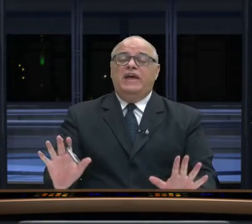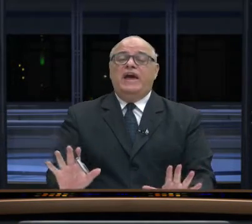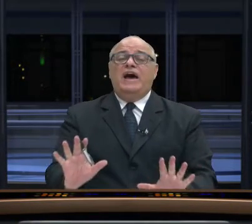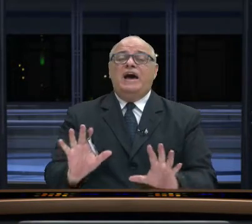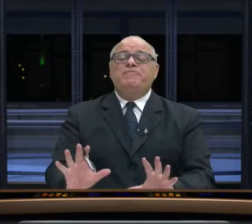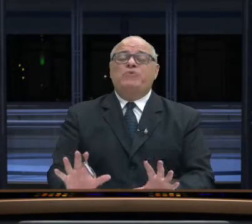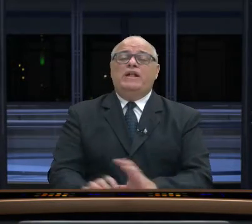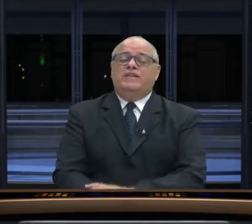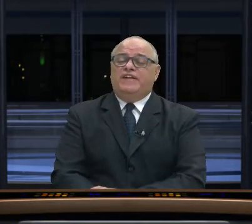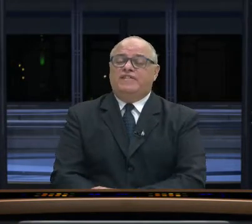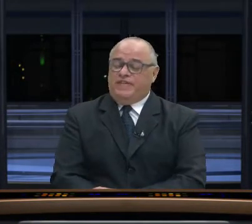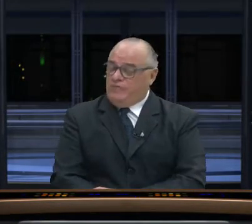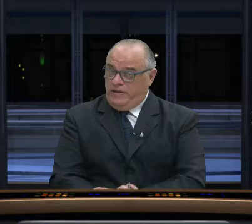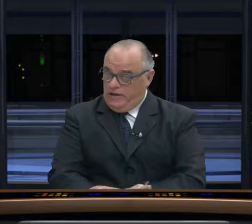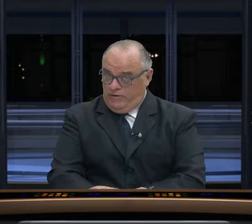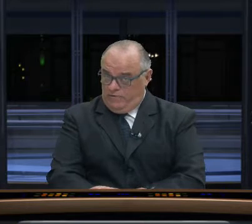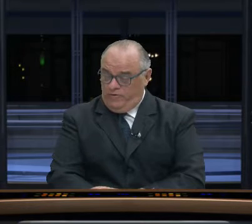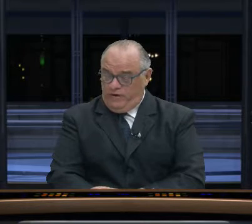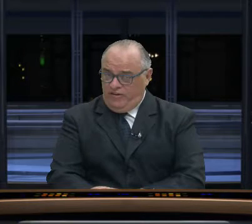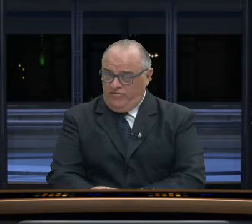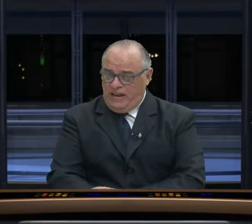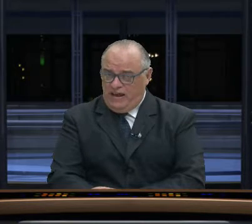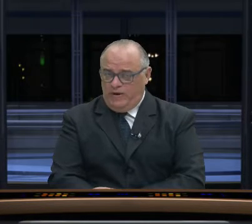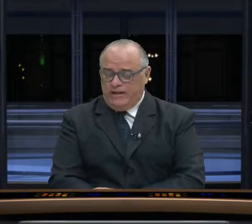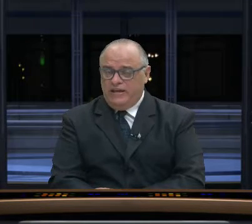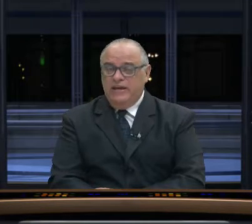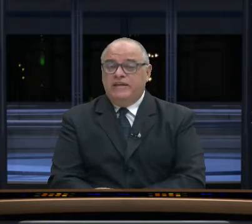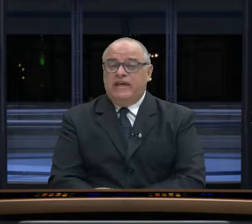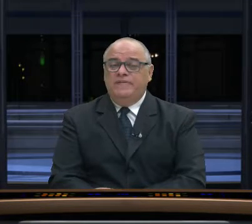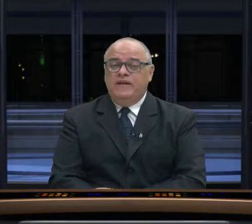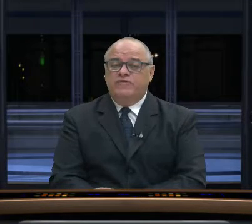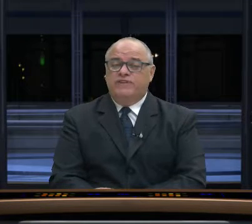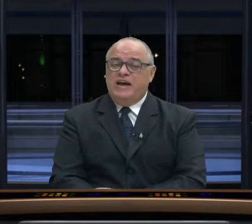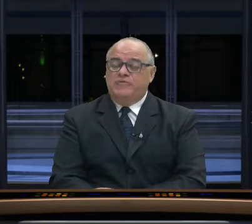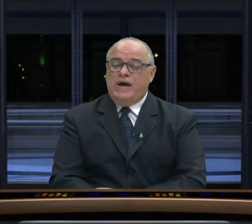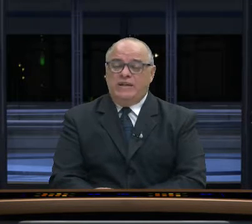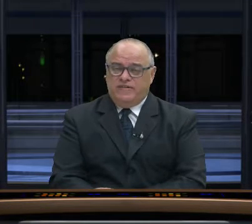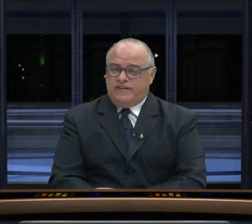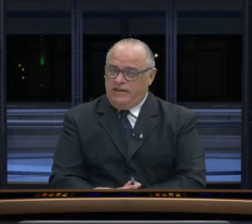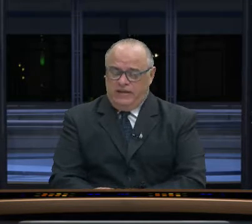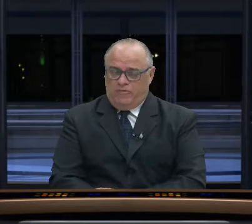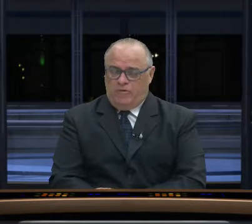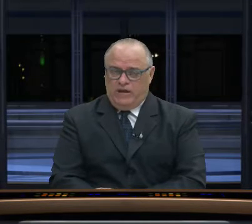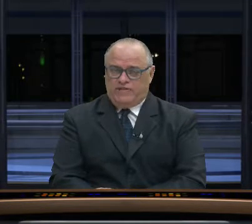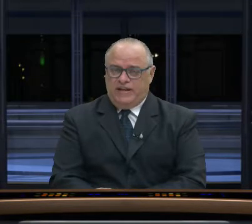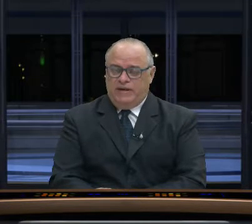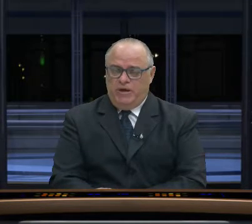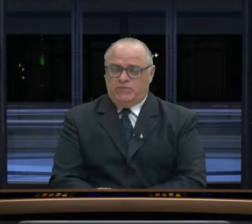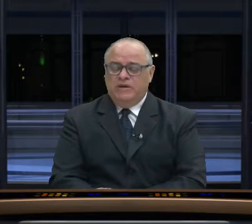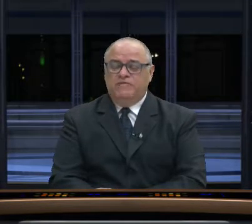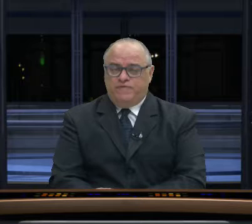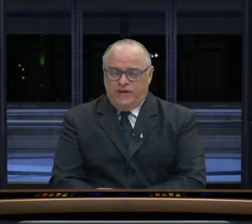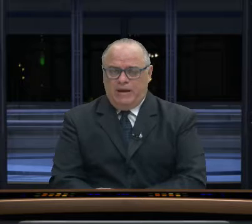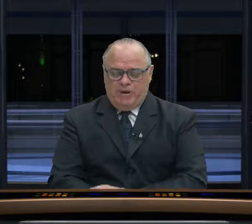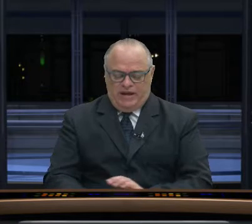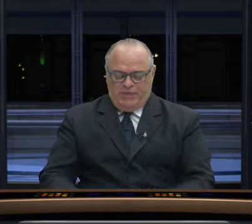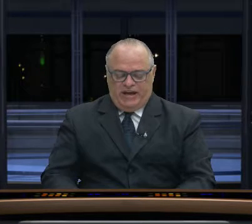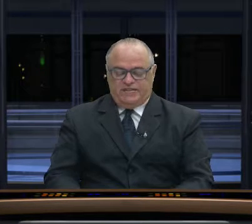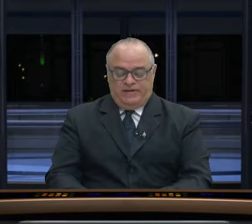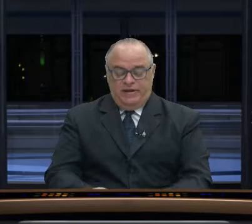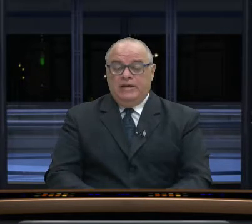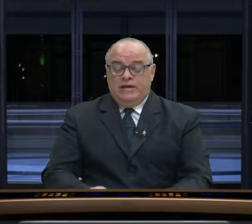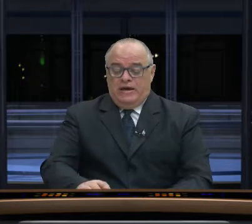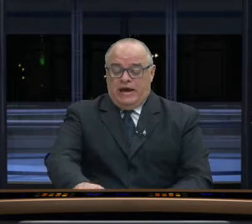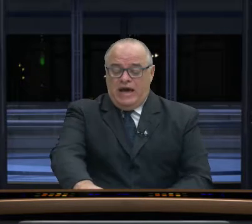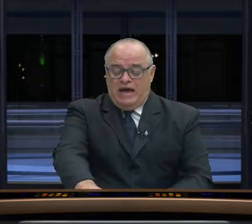Realmente é a atualização. Foi o que eles falaram aqui. Quem não se atualiza em qualquer segmento fica para